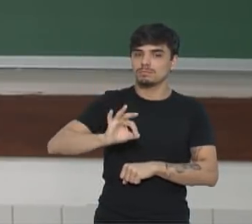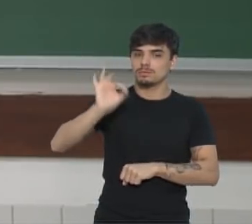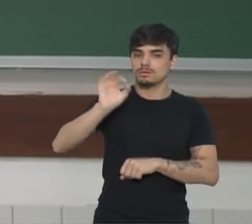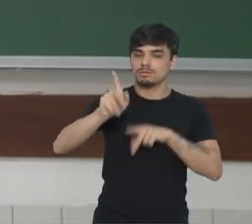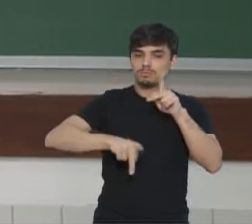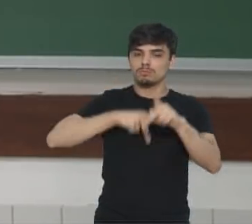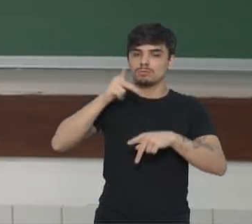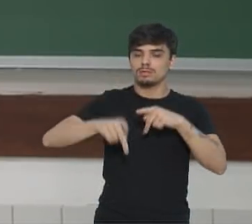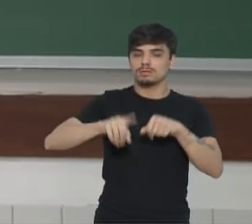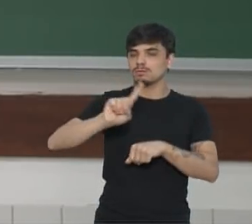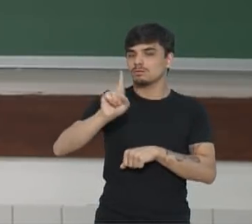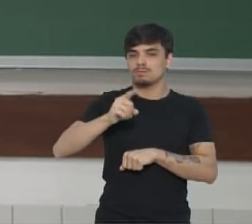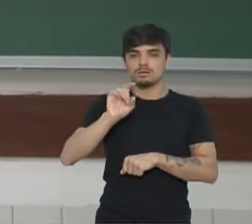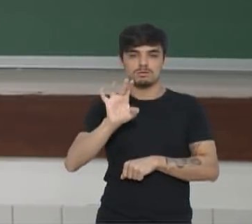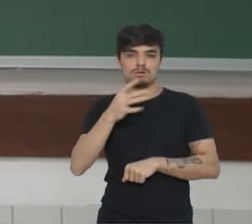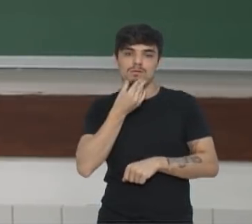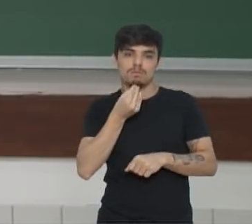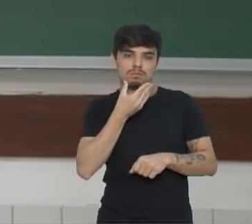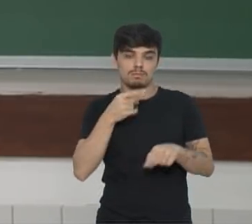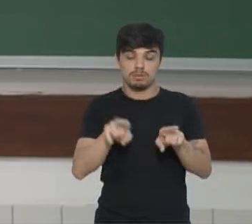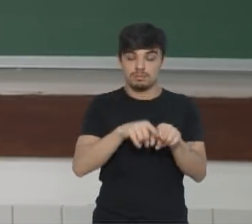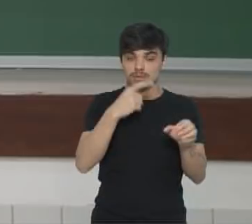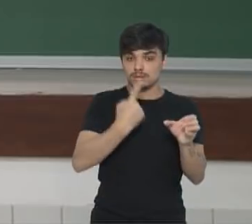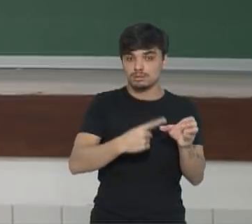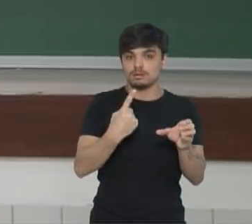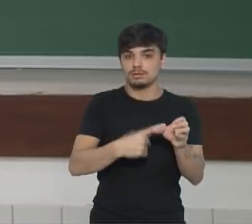são exatamente homens e